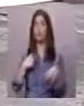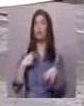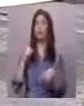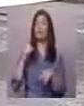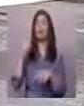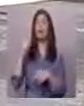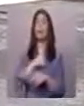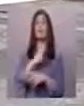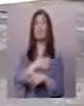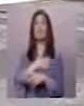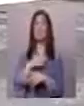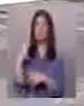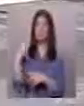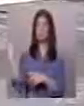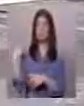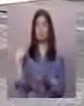em 2008.